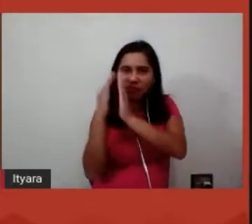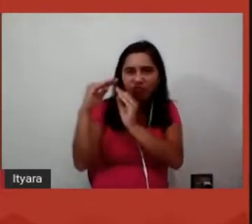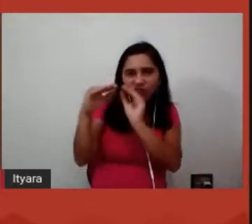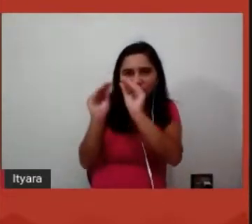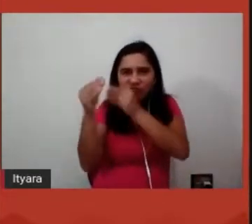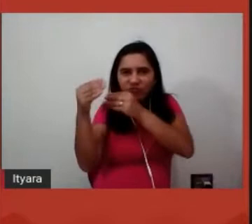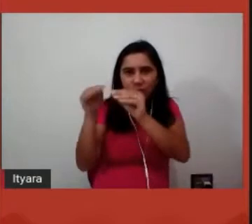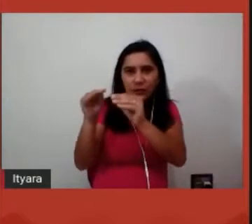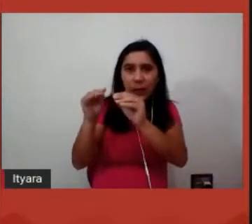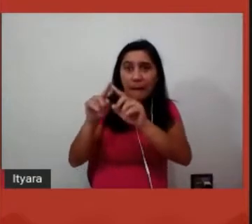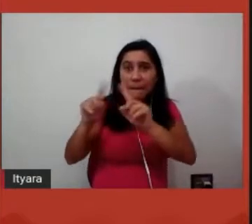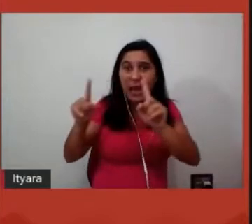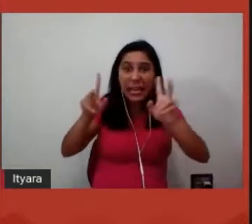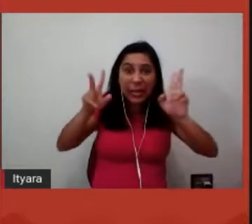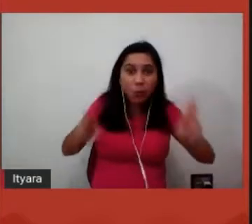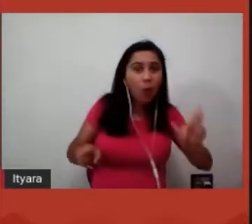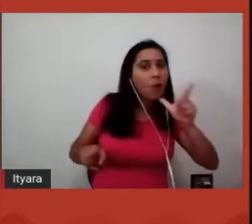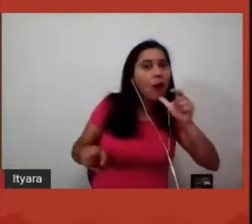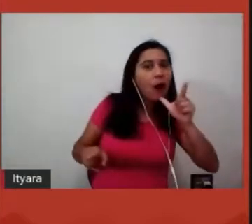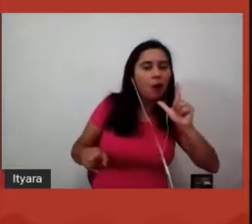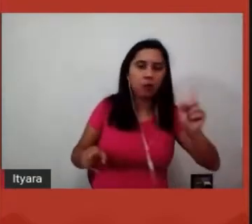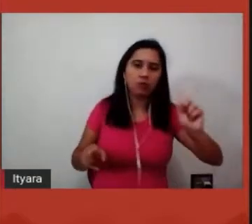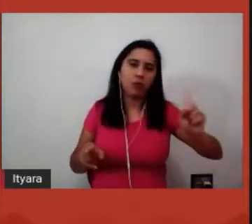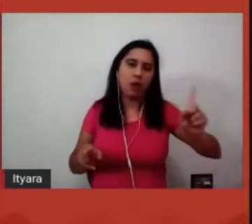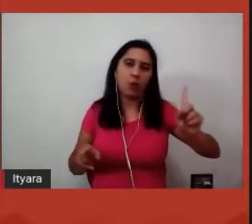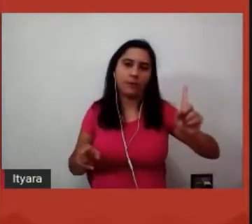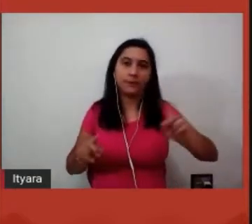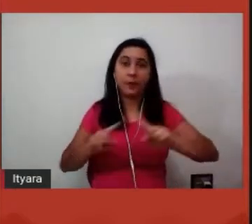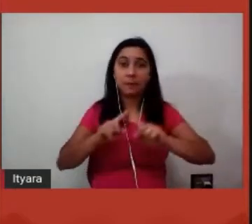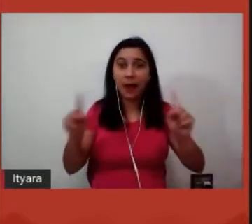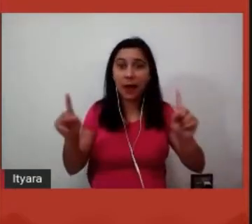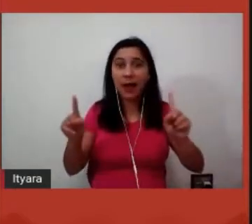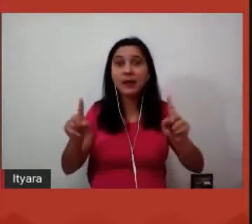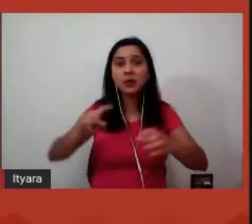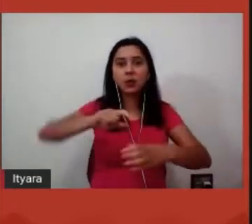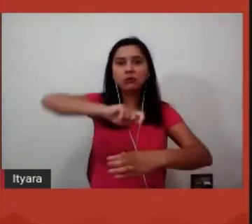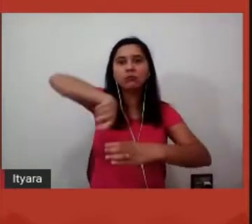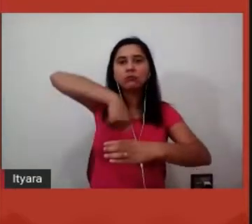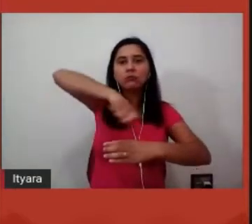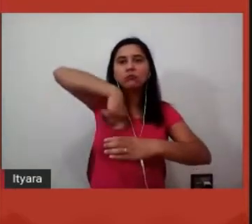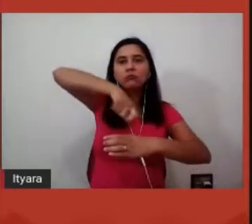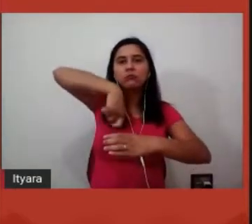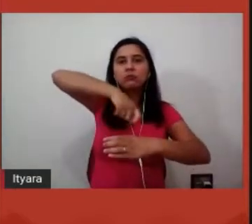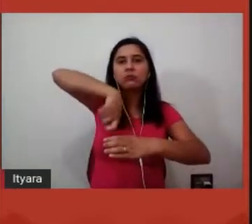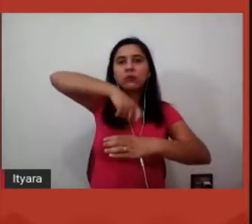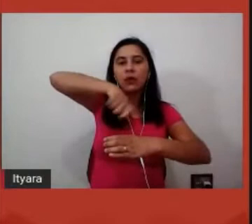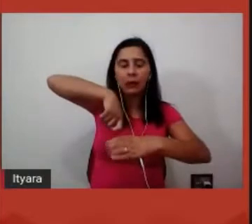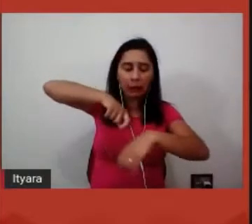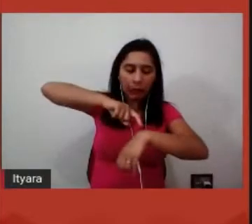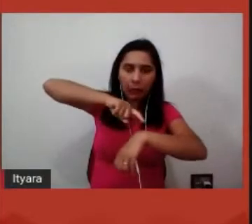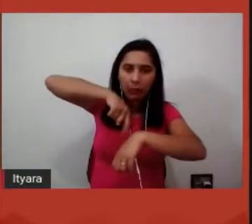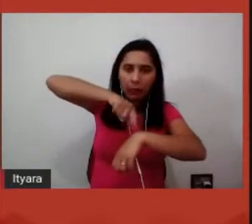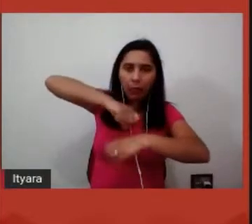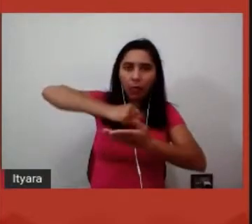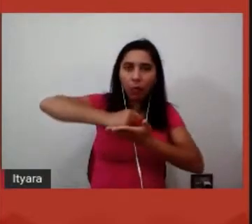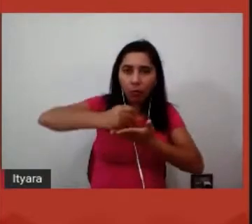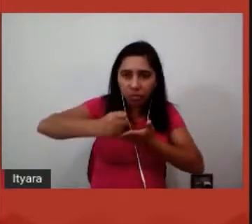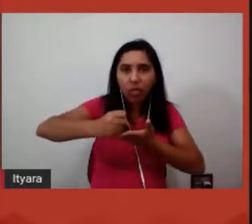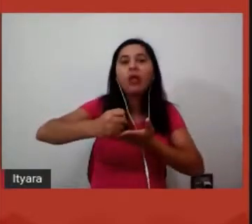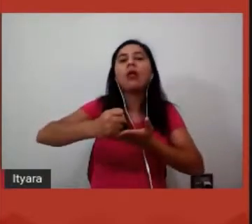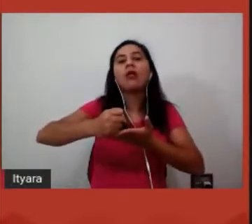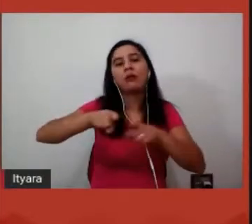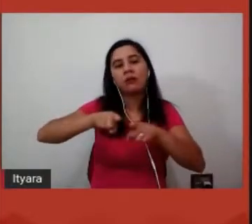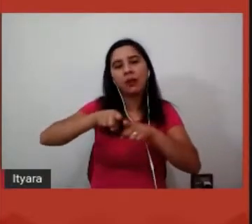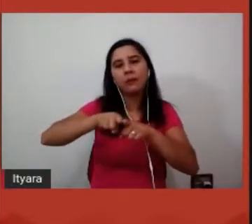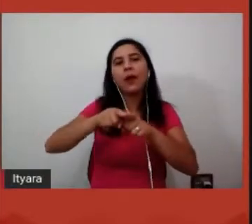não como a água. E o mingau, a hora que ele passou do ponto, ele também consegue se ajustar